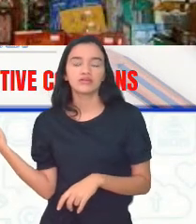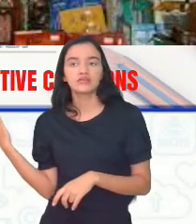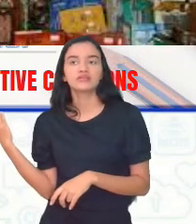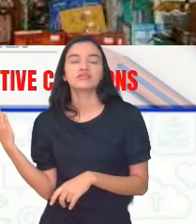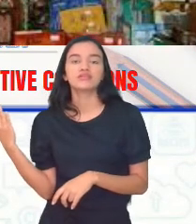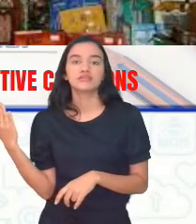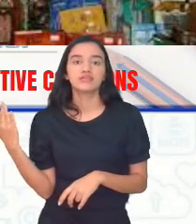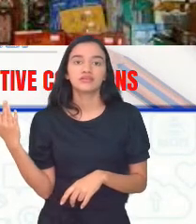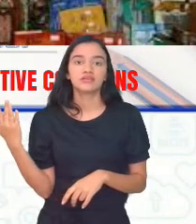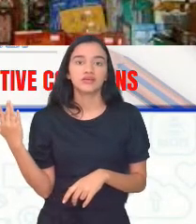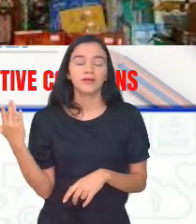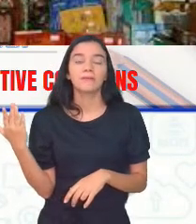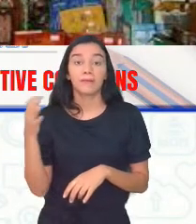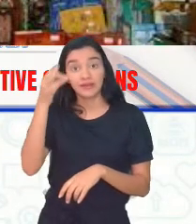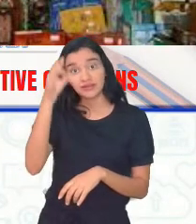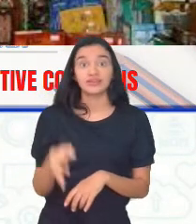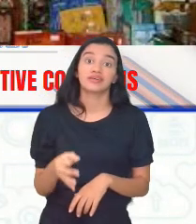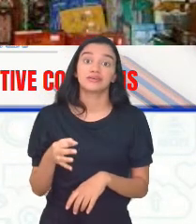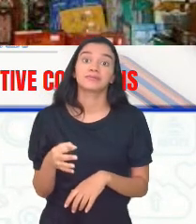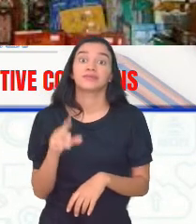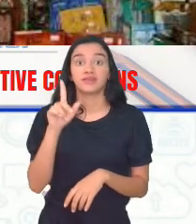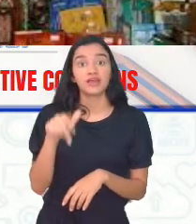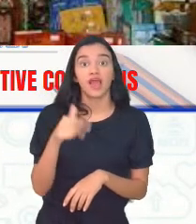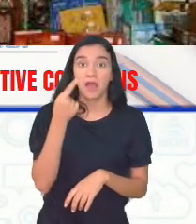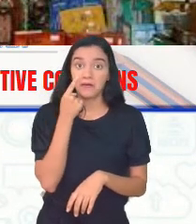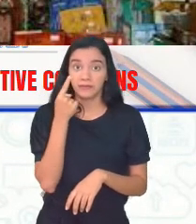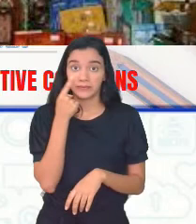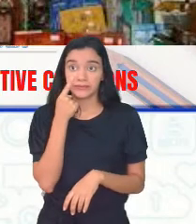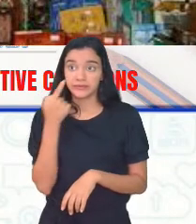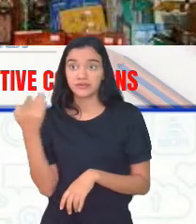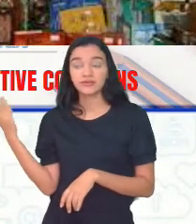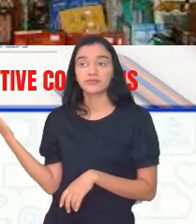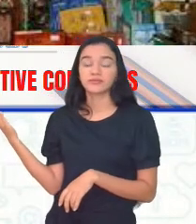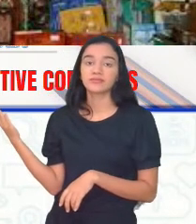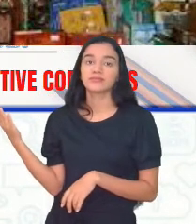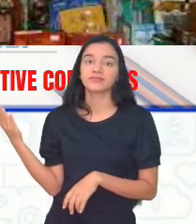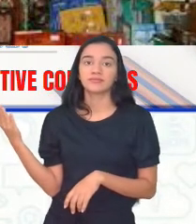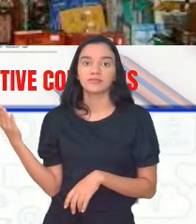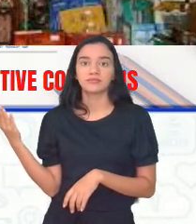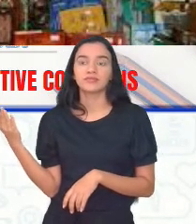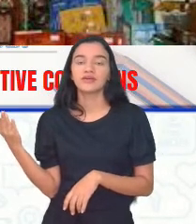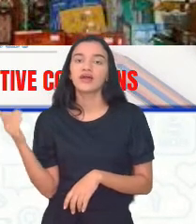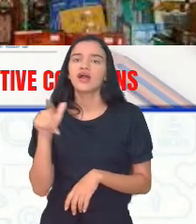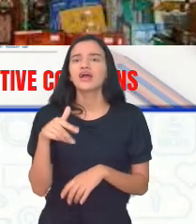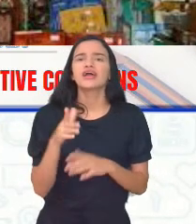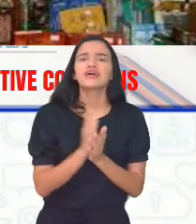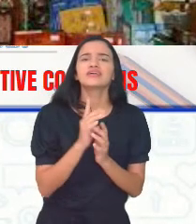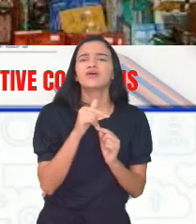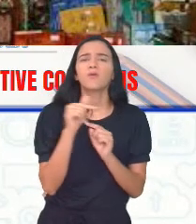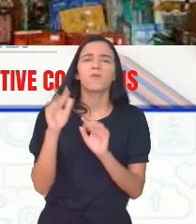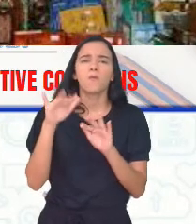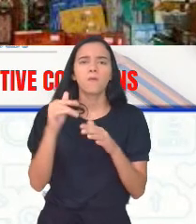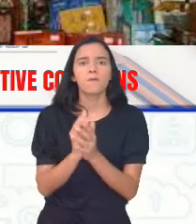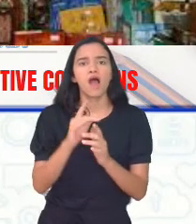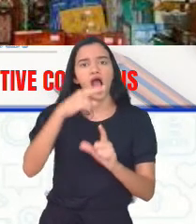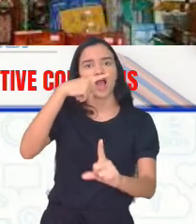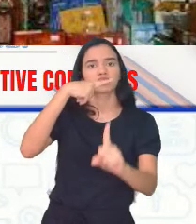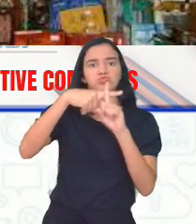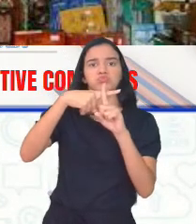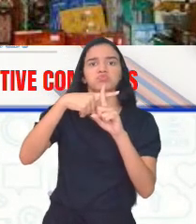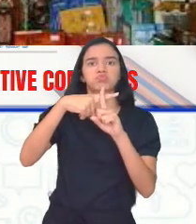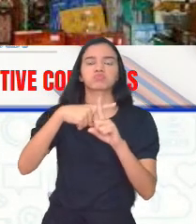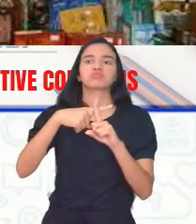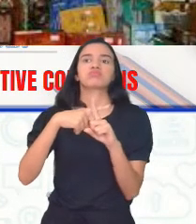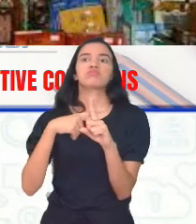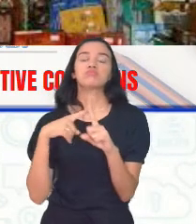da Cultura, certo? Vejam, nesse formato, né, de tipo uma cruz, né? E a gente